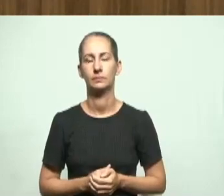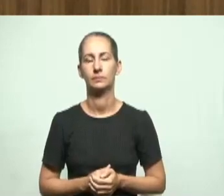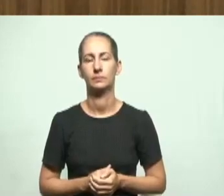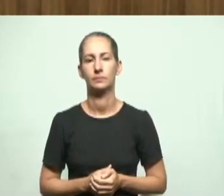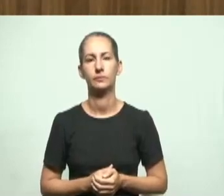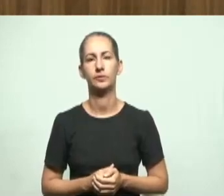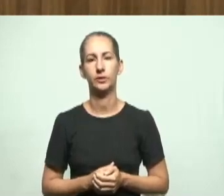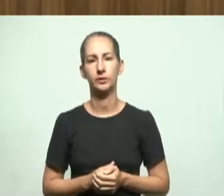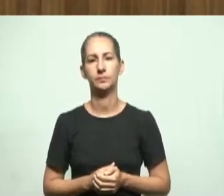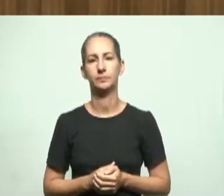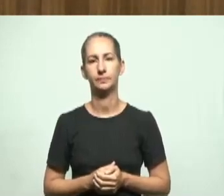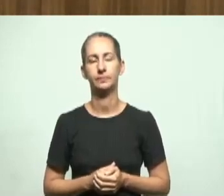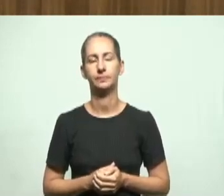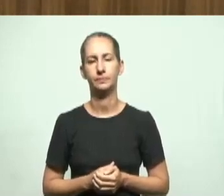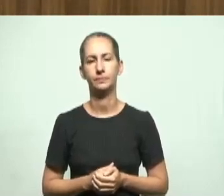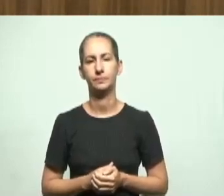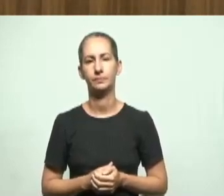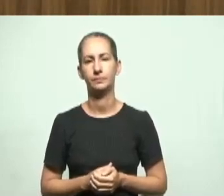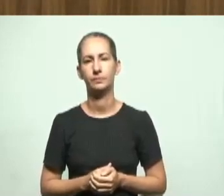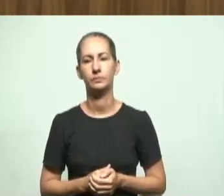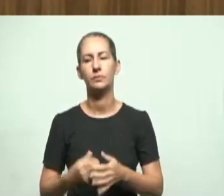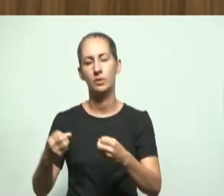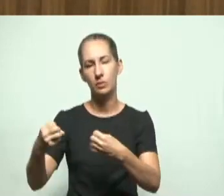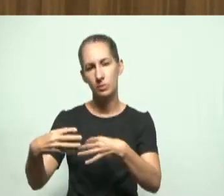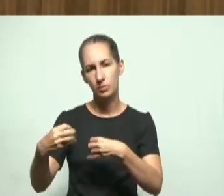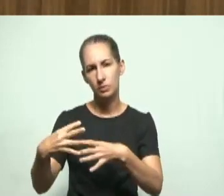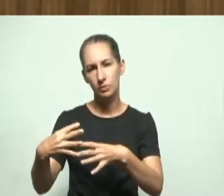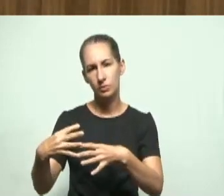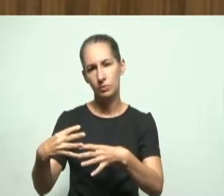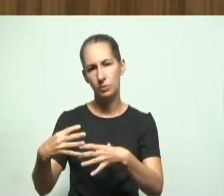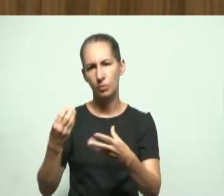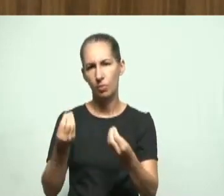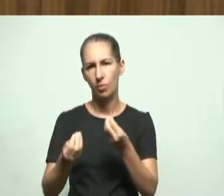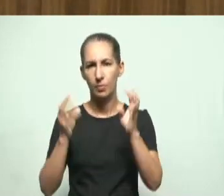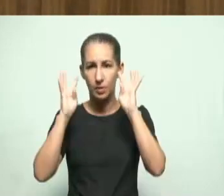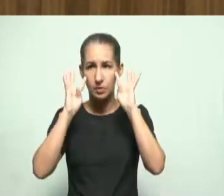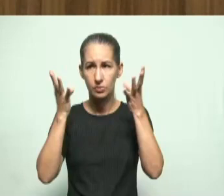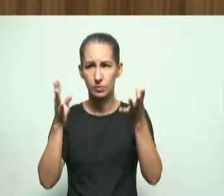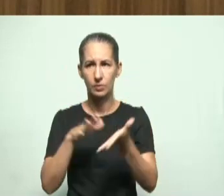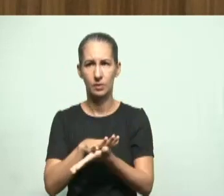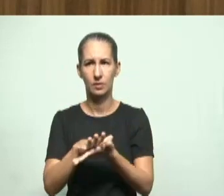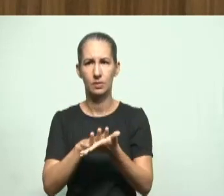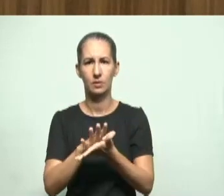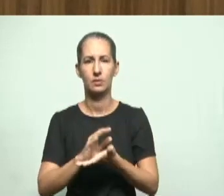Também. Nada que aquilo que o senhor me ensinou não resolva.